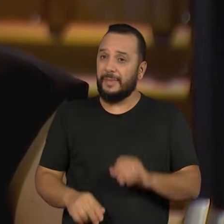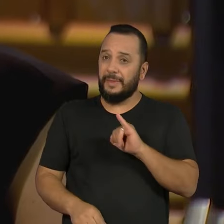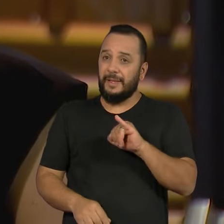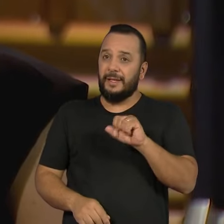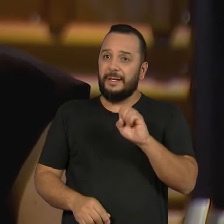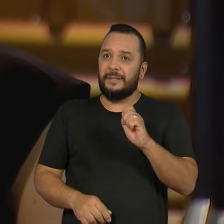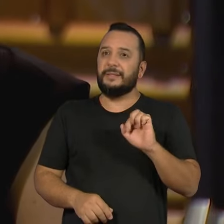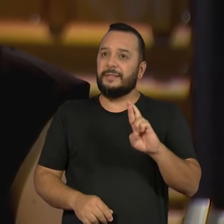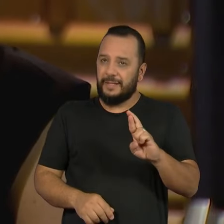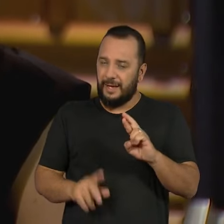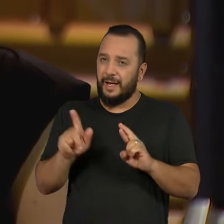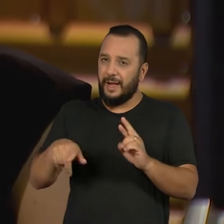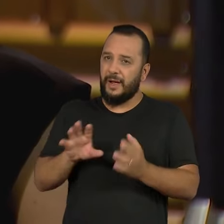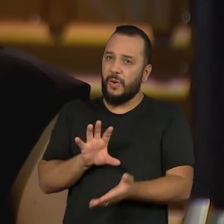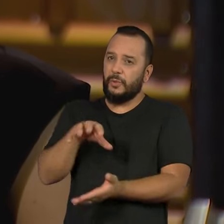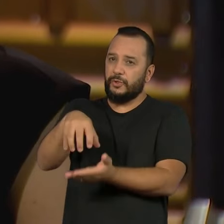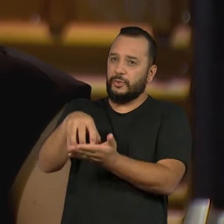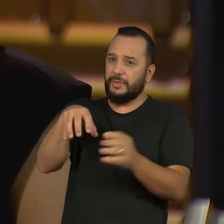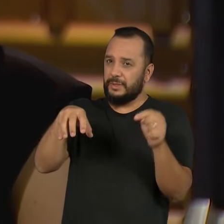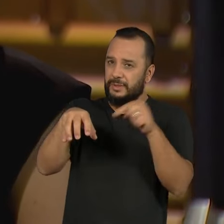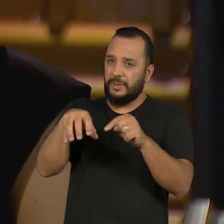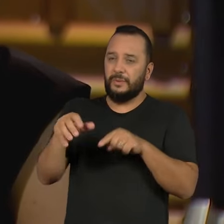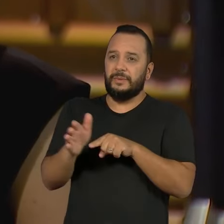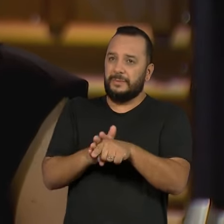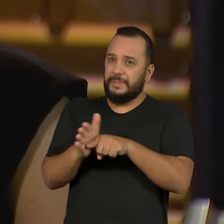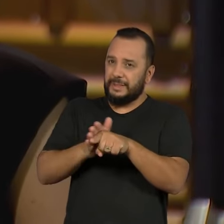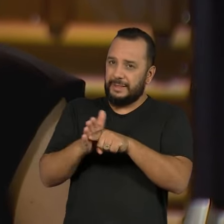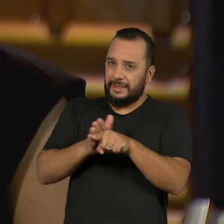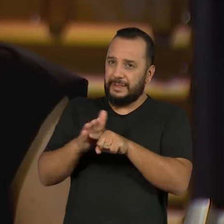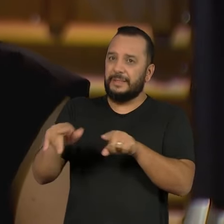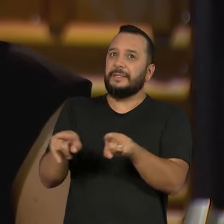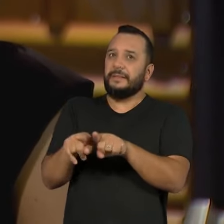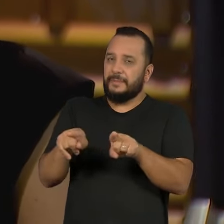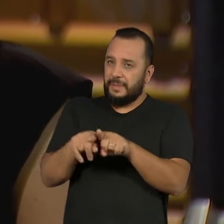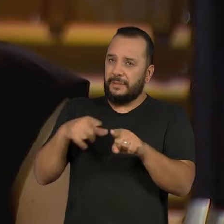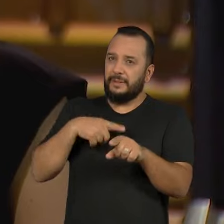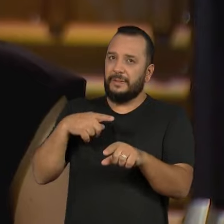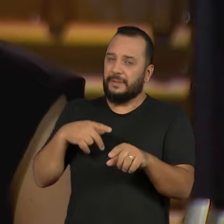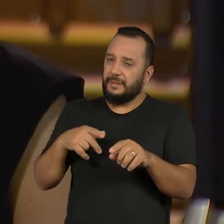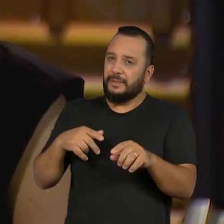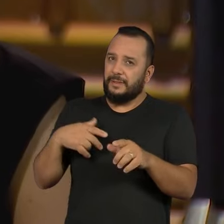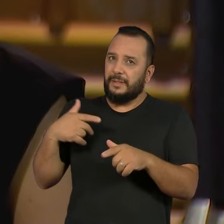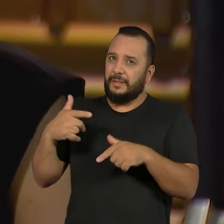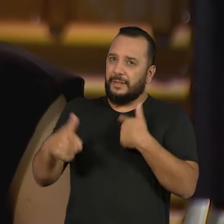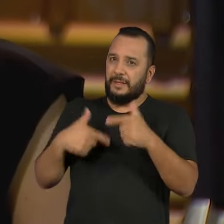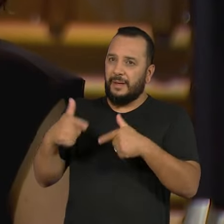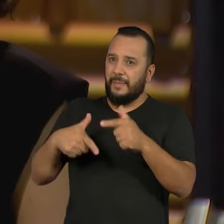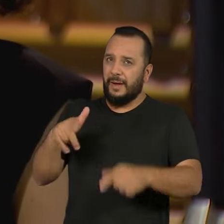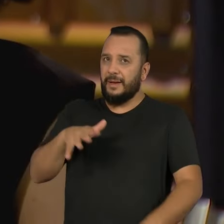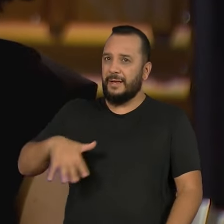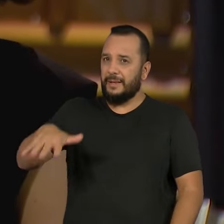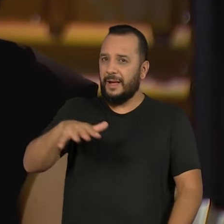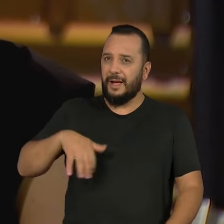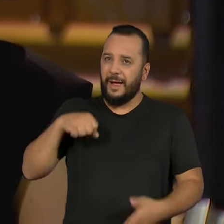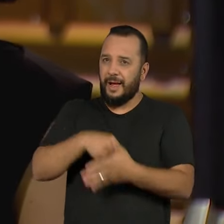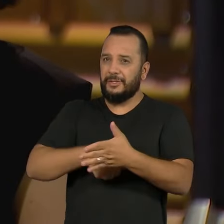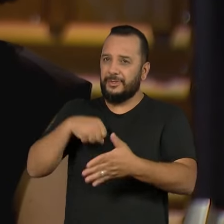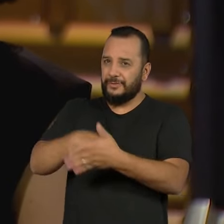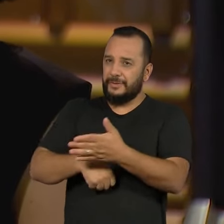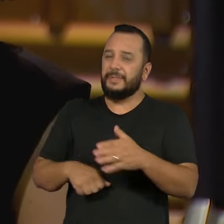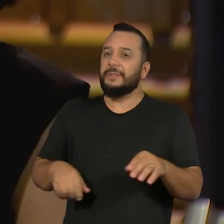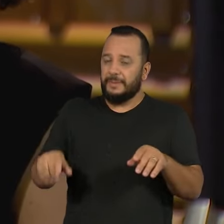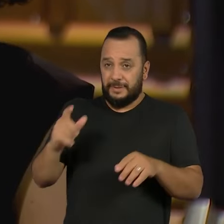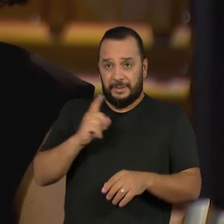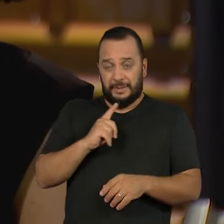sociedade civil um um Instituto de Pesquisa e que também trabalha no campo do do ISM digamos assim uma